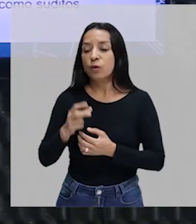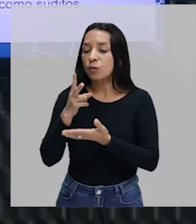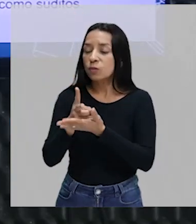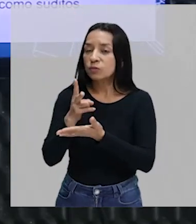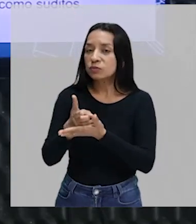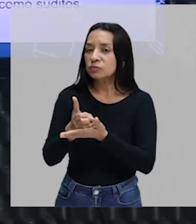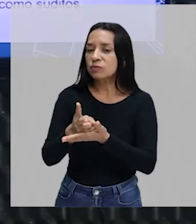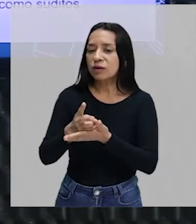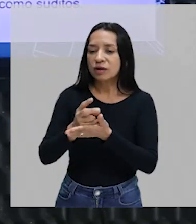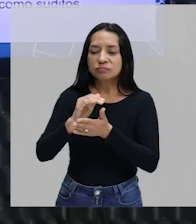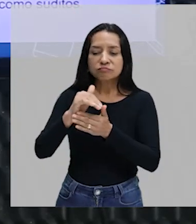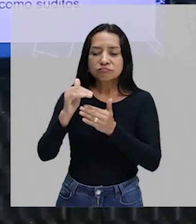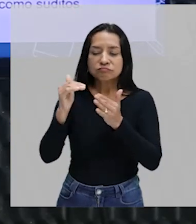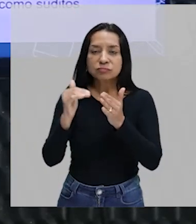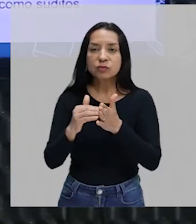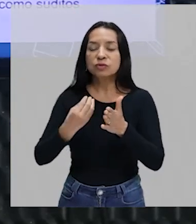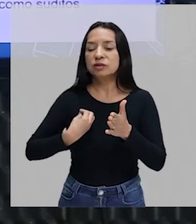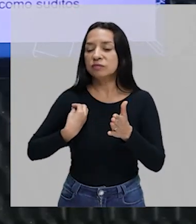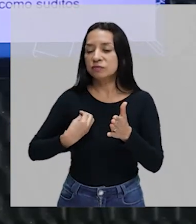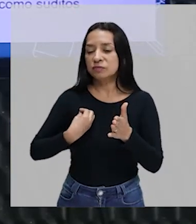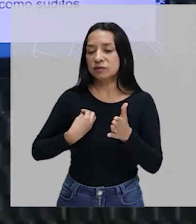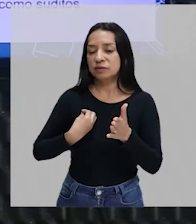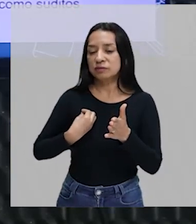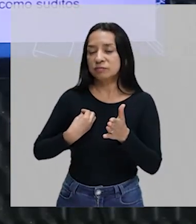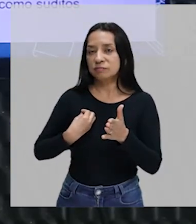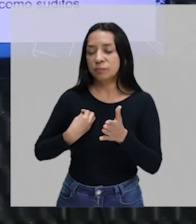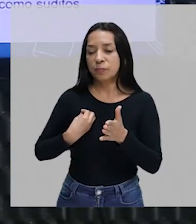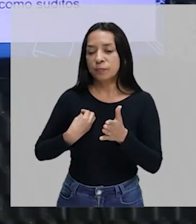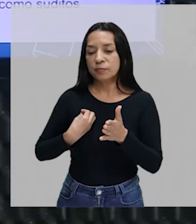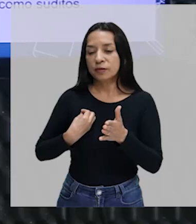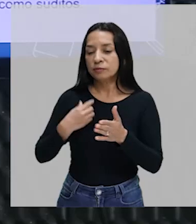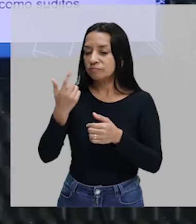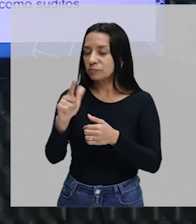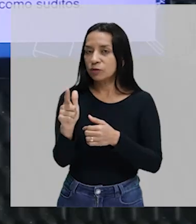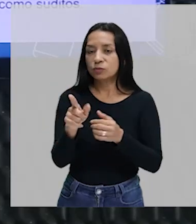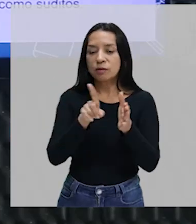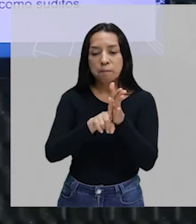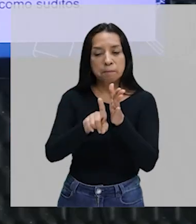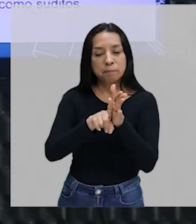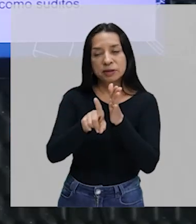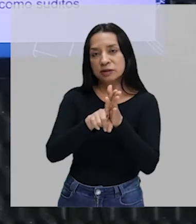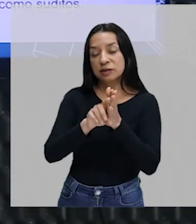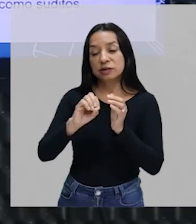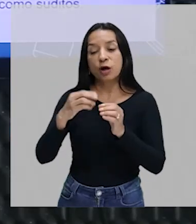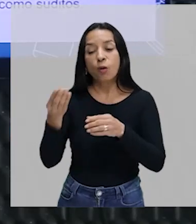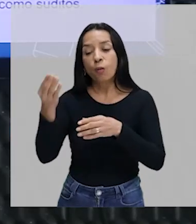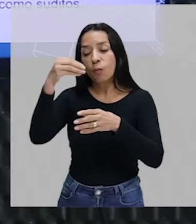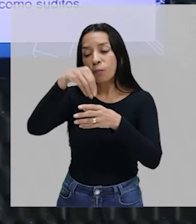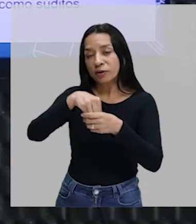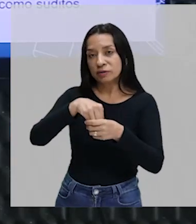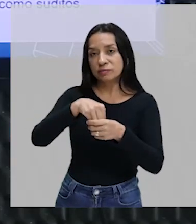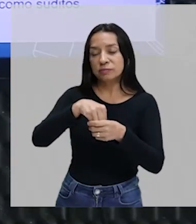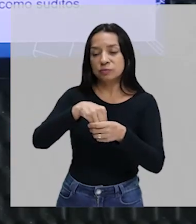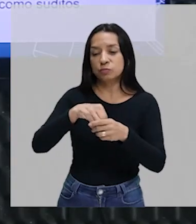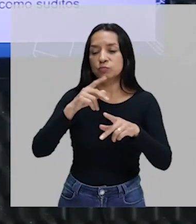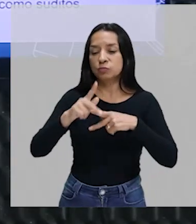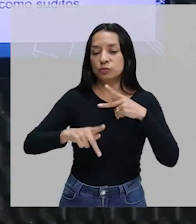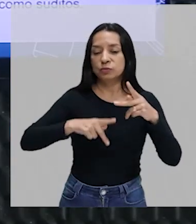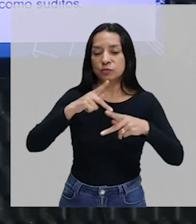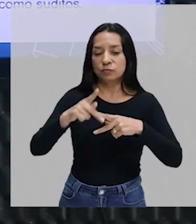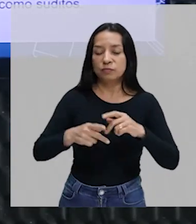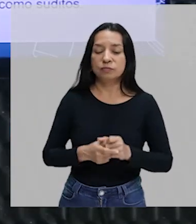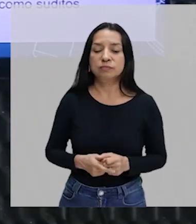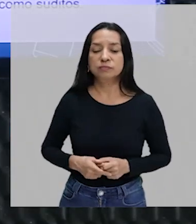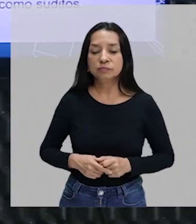que haja uma consulta ou uma participação do povo. O local onde o monarca vive e trabalha